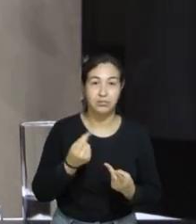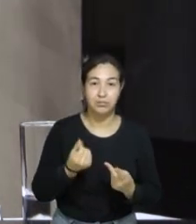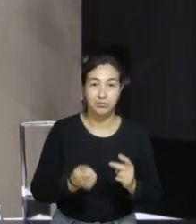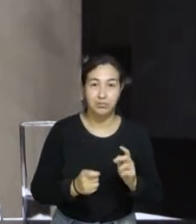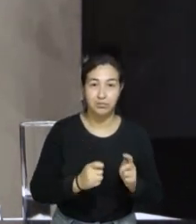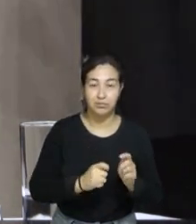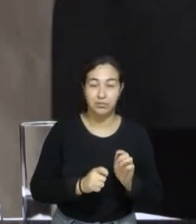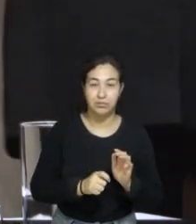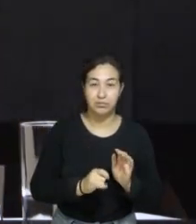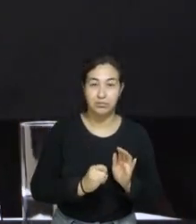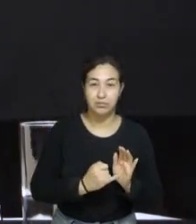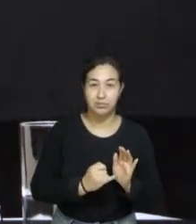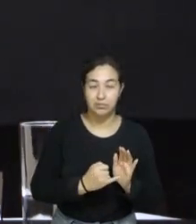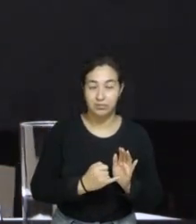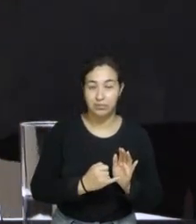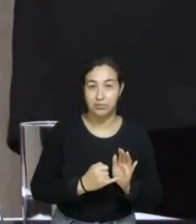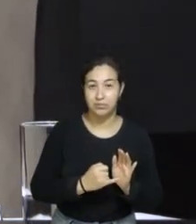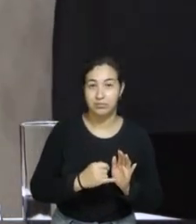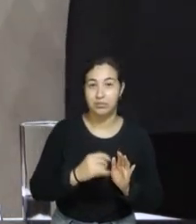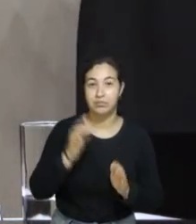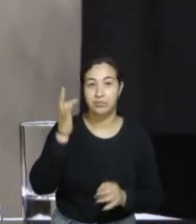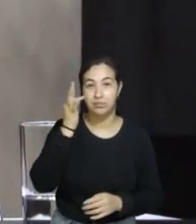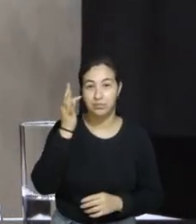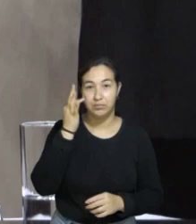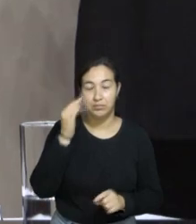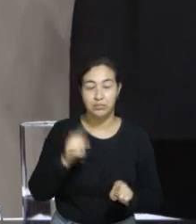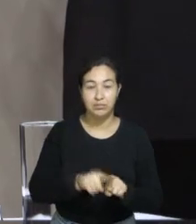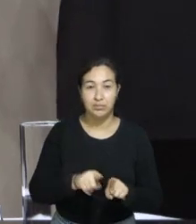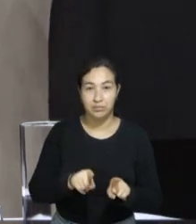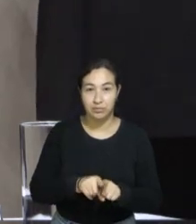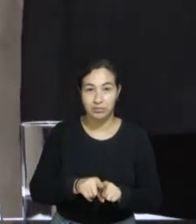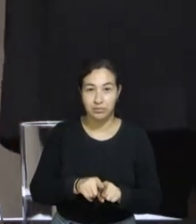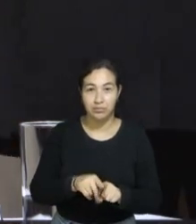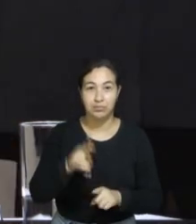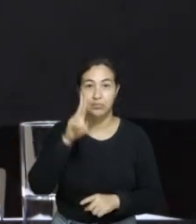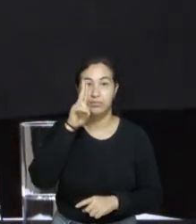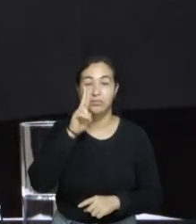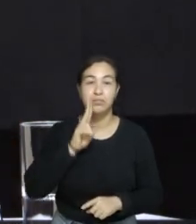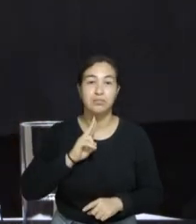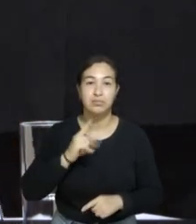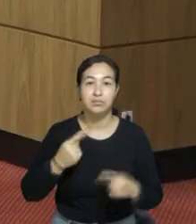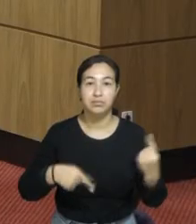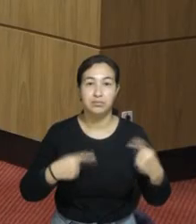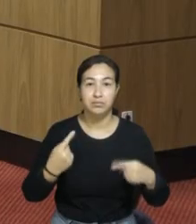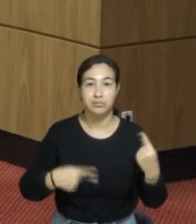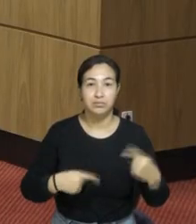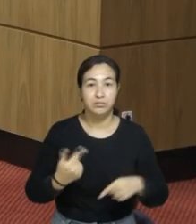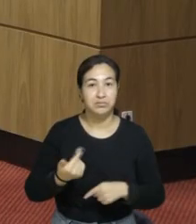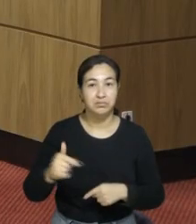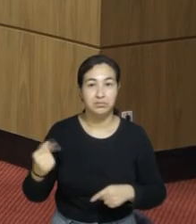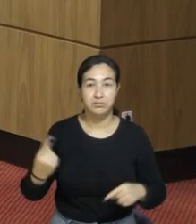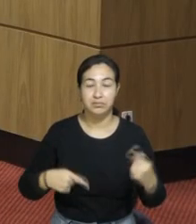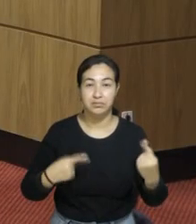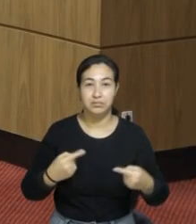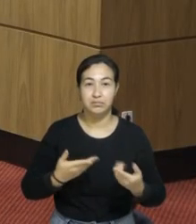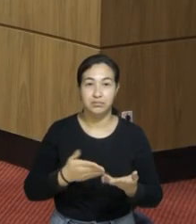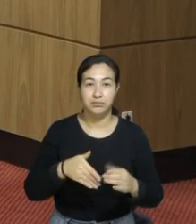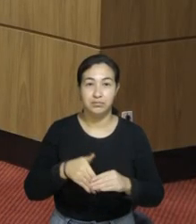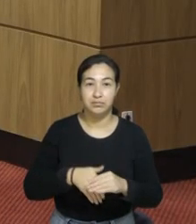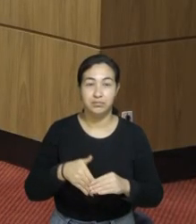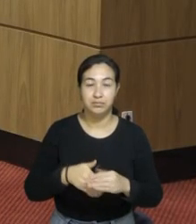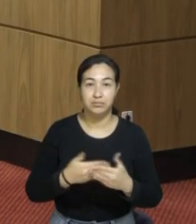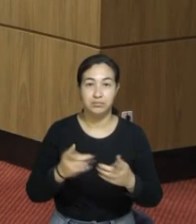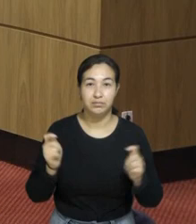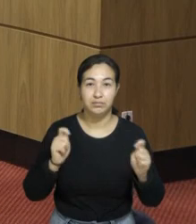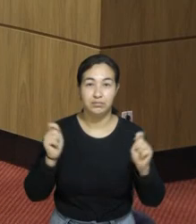deputado Fernando Crelin, Comissão de Trabalho, Administração e Serviço Público, relatoria, deputado Ivan Nats. Em discussão, não havendo quem queira discutir em votação, peço